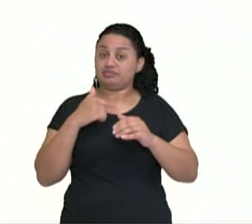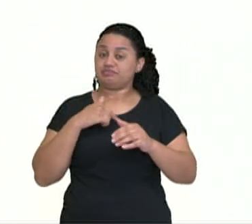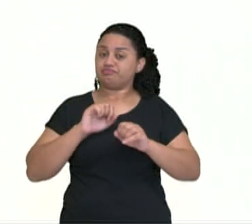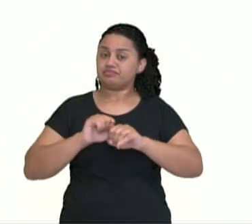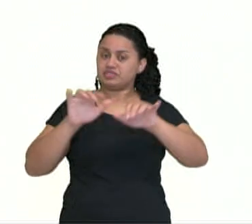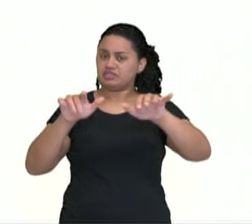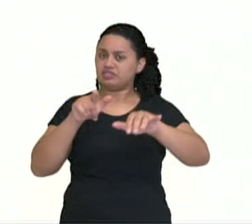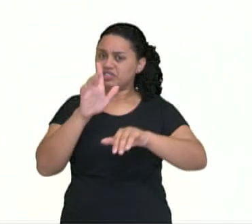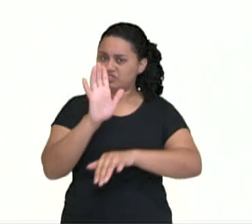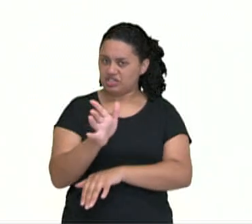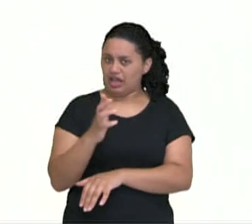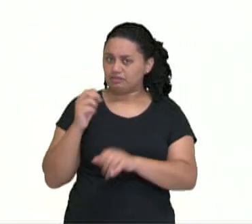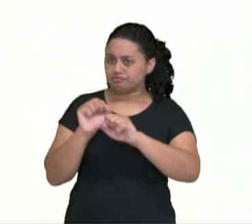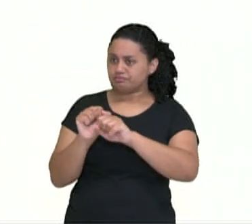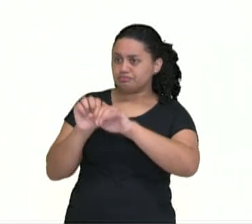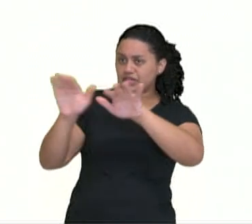falsa?